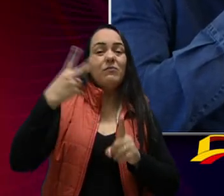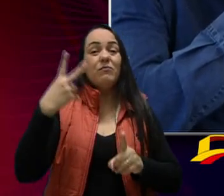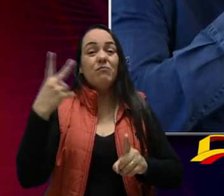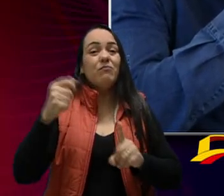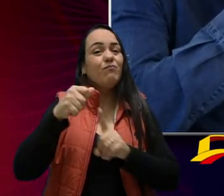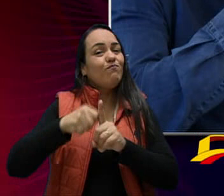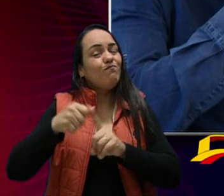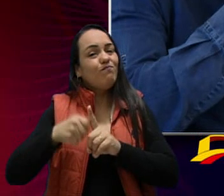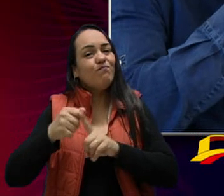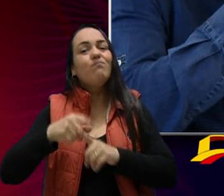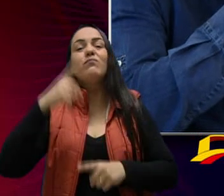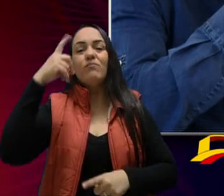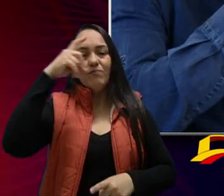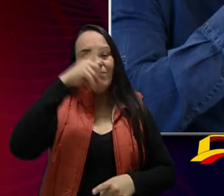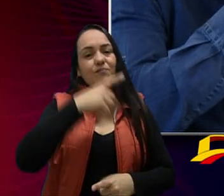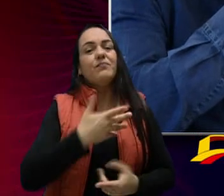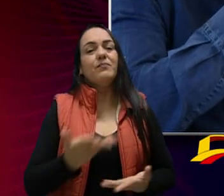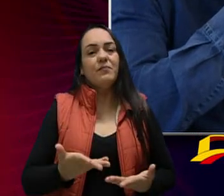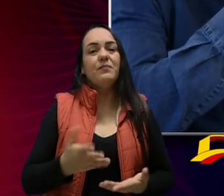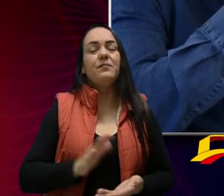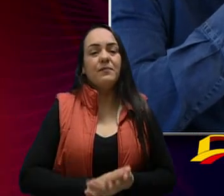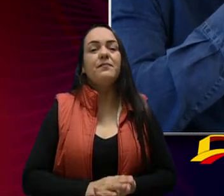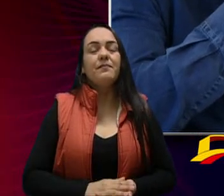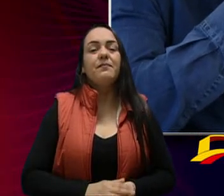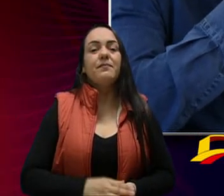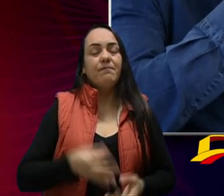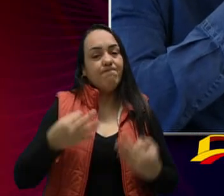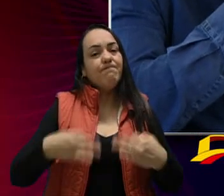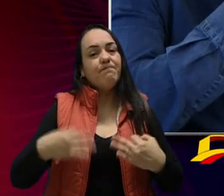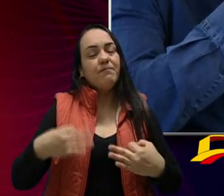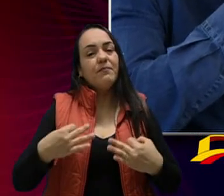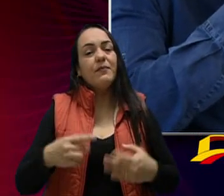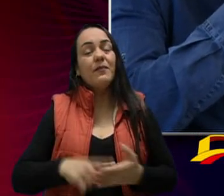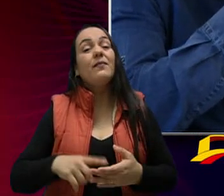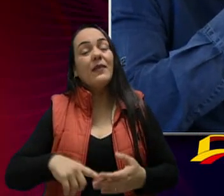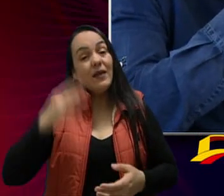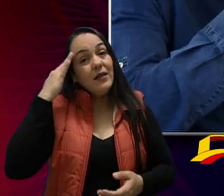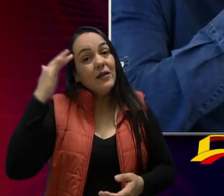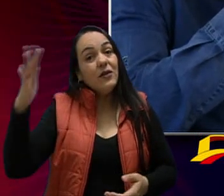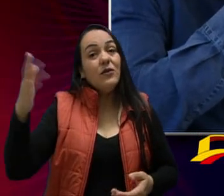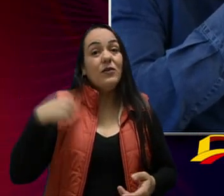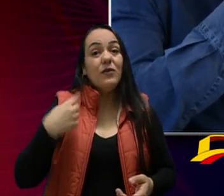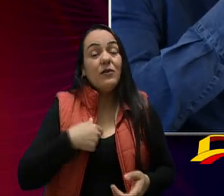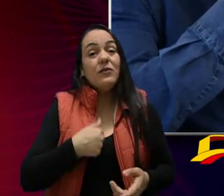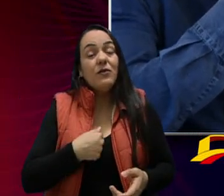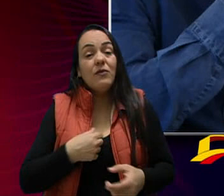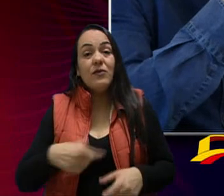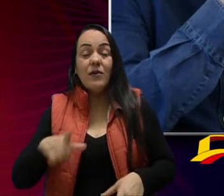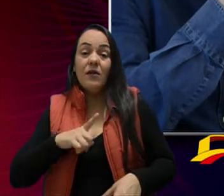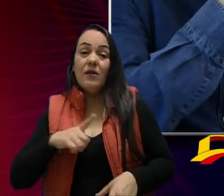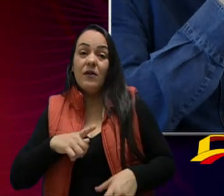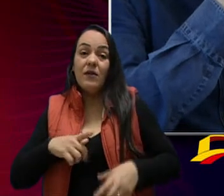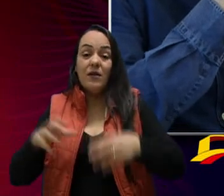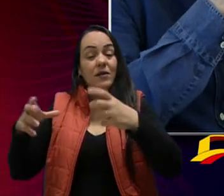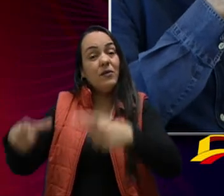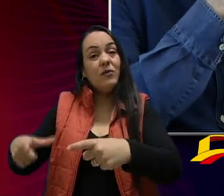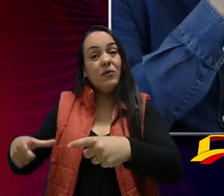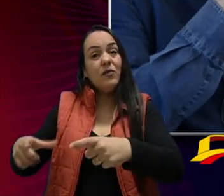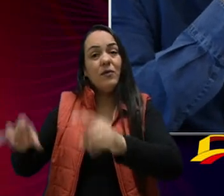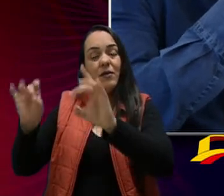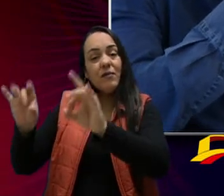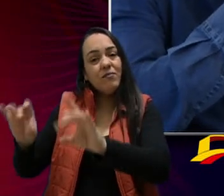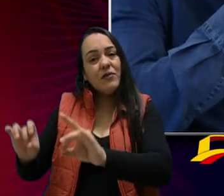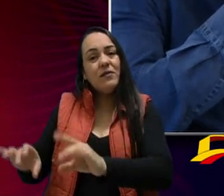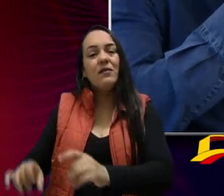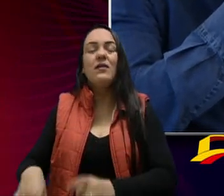fez exatamente seria difícil exatamente era o sonho de consumo nosso né porque investir em volume de recursos desse